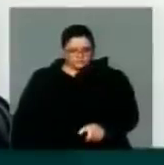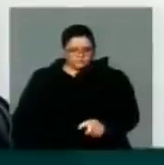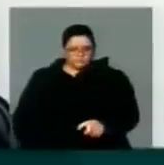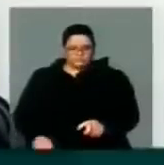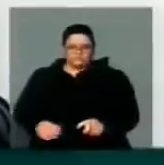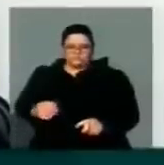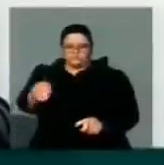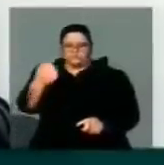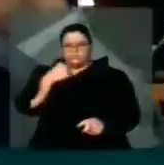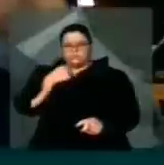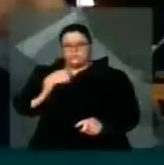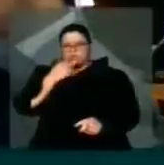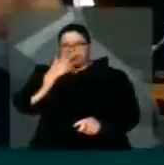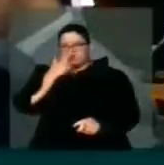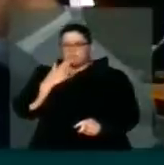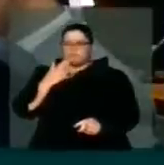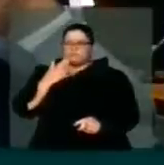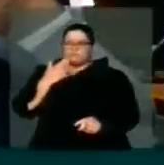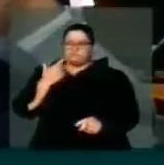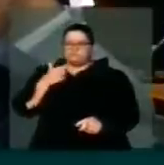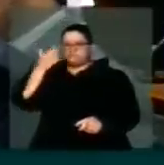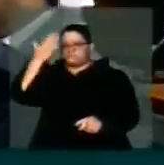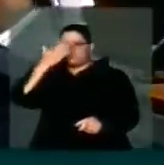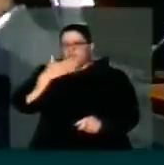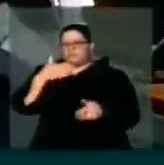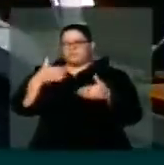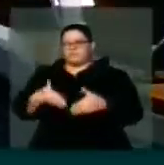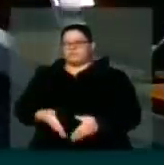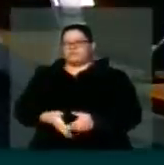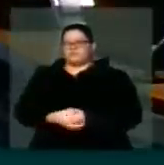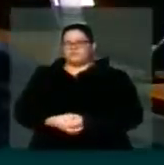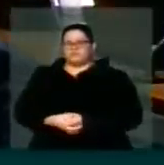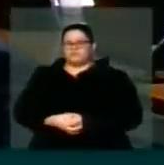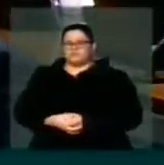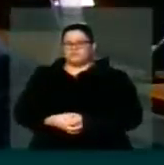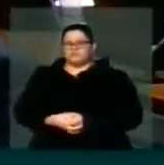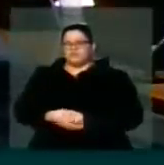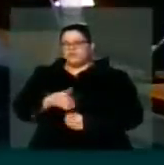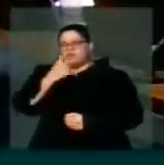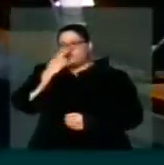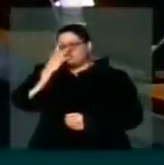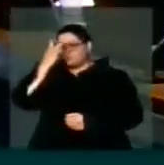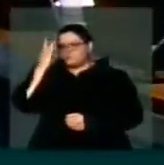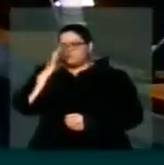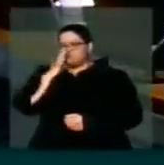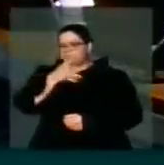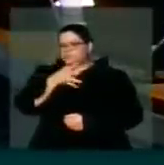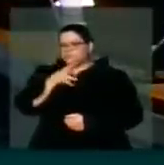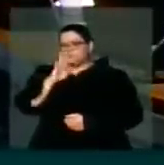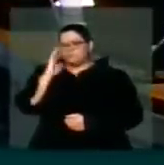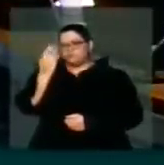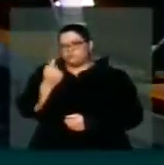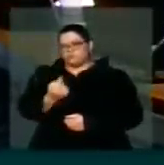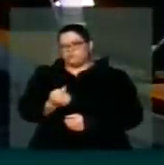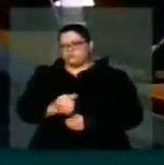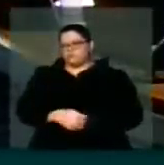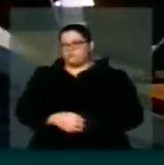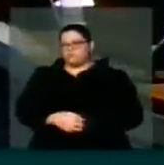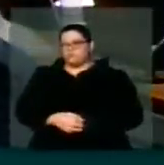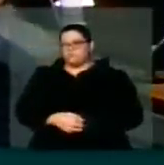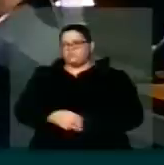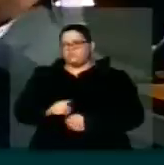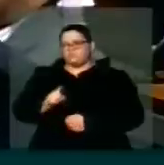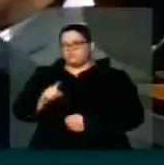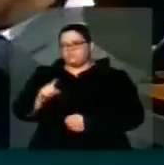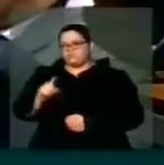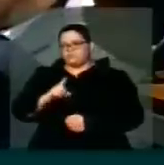de indícios desmentidos por delatores. Na minha concepção, Vossa Excelência não perde em momento algum